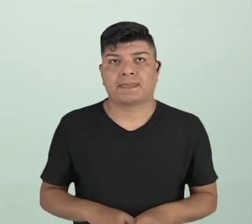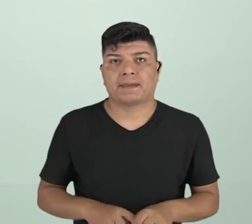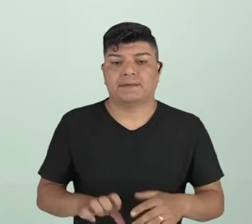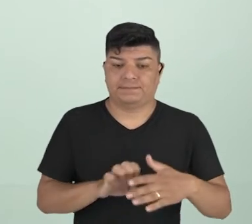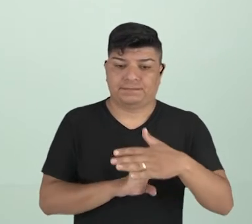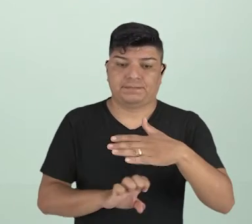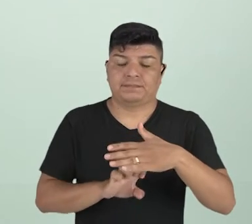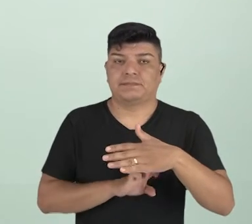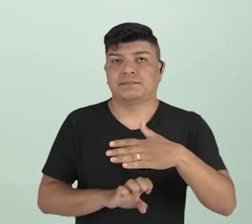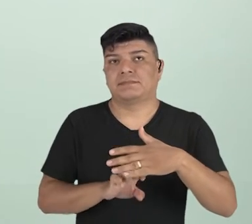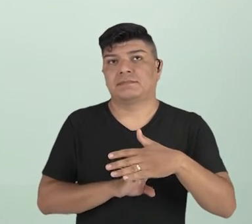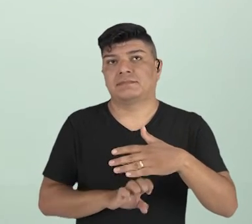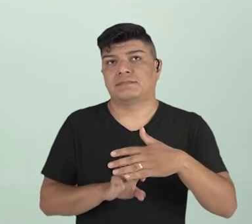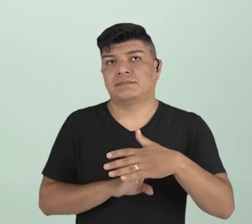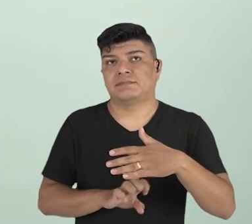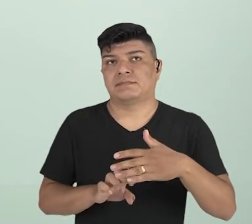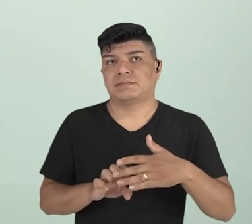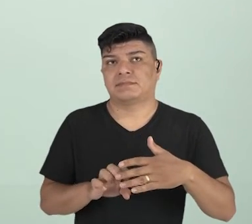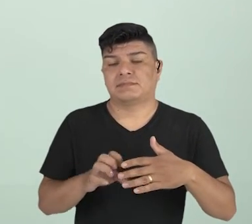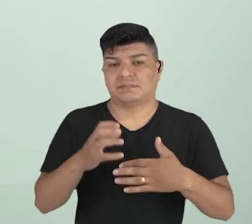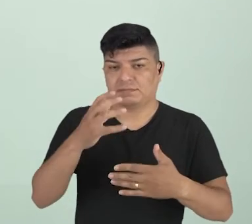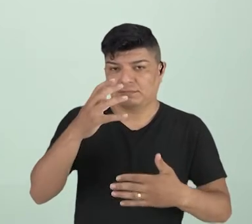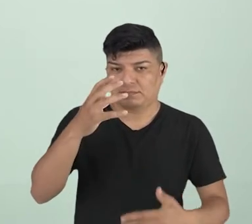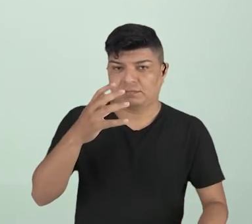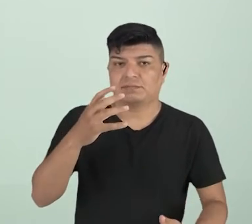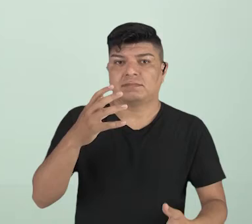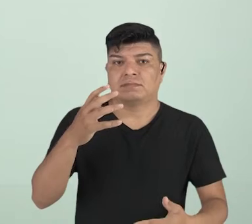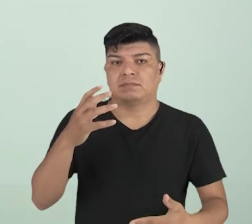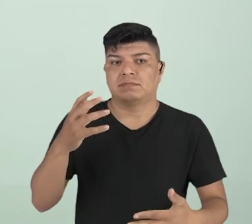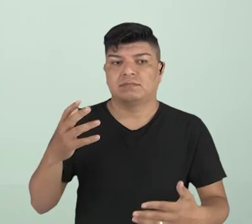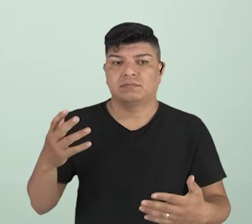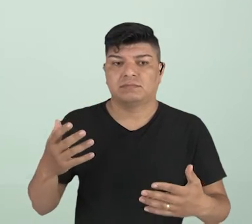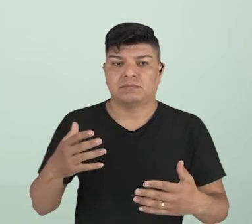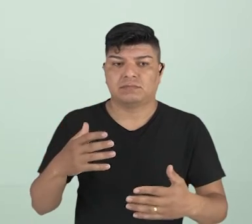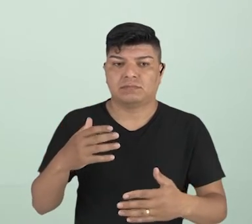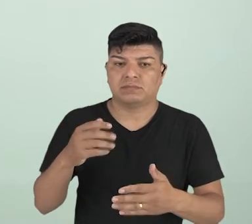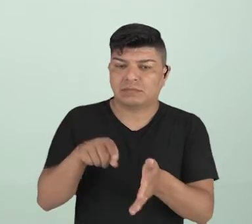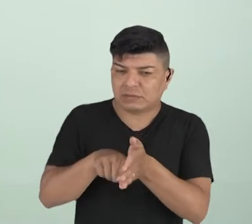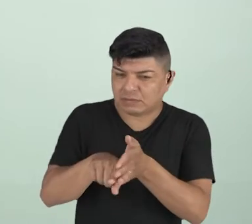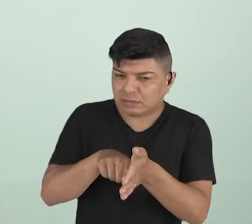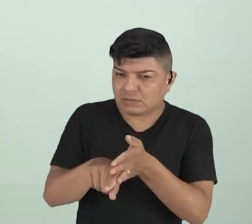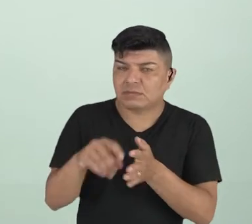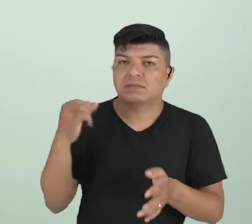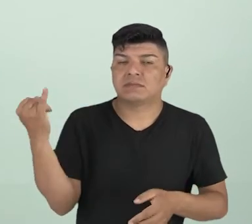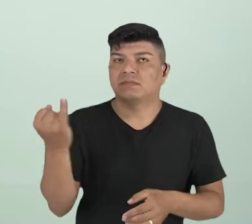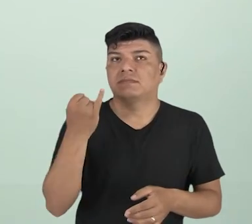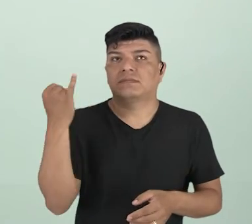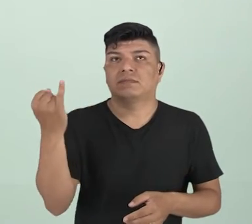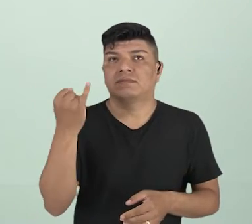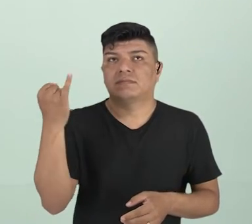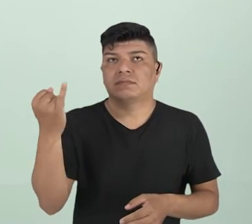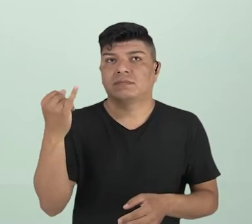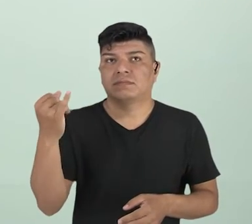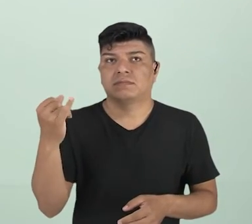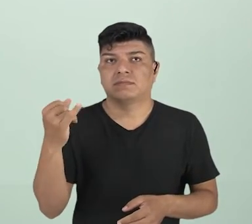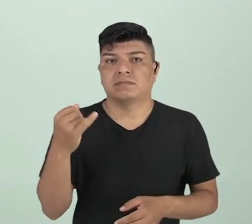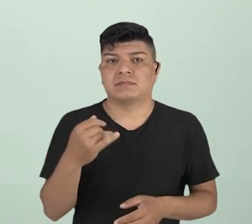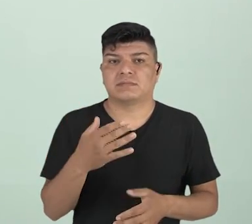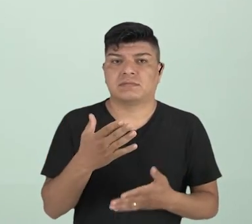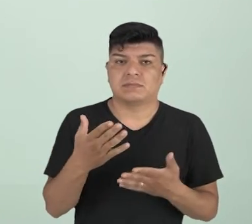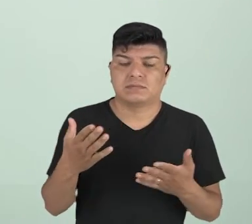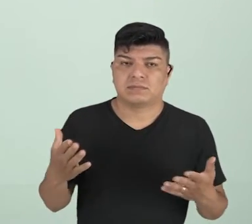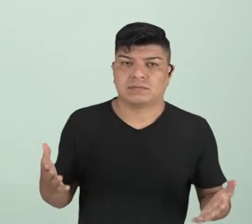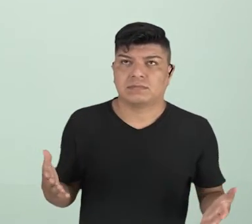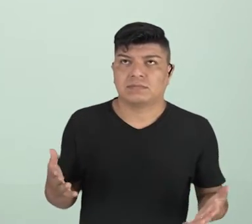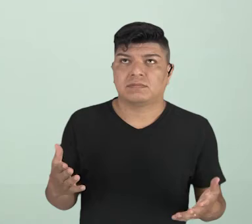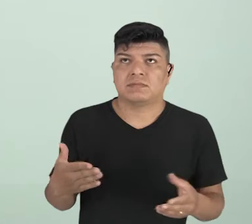empresa que traz muitos dados estatísticos, muitos levantamentos importantes para estar citando,